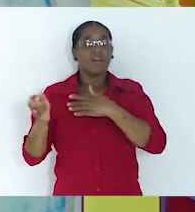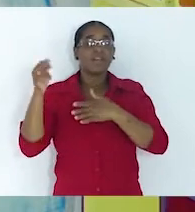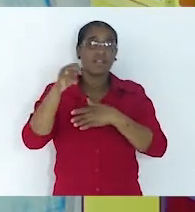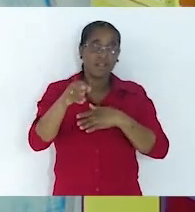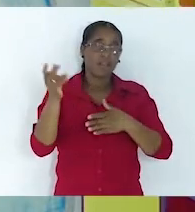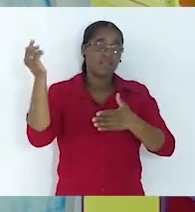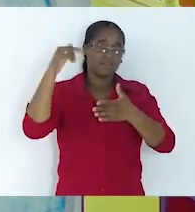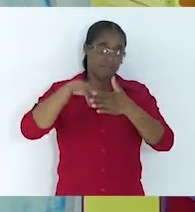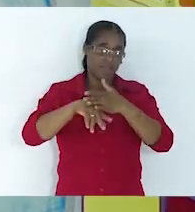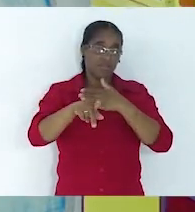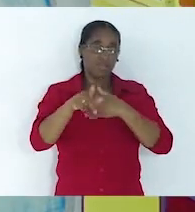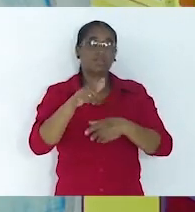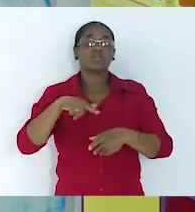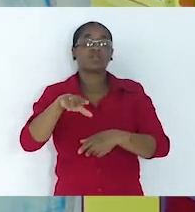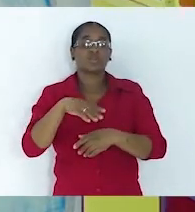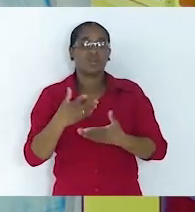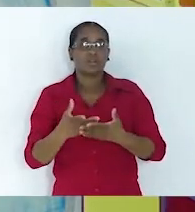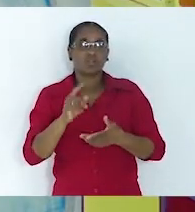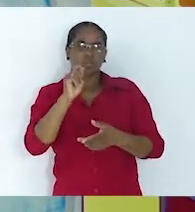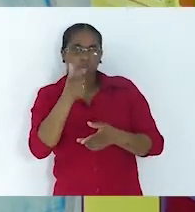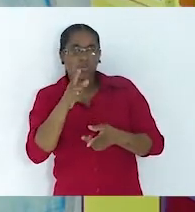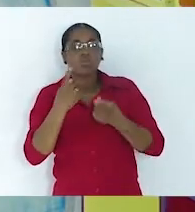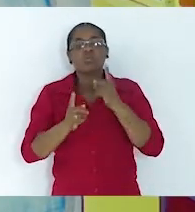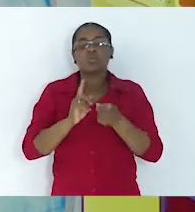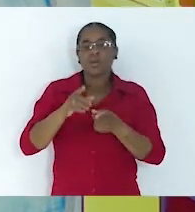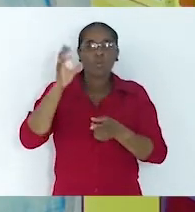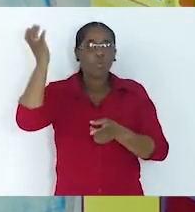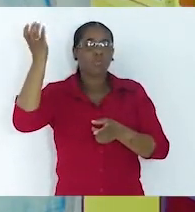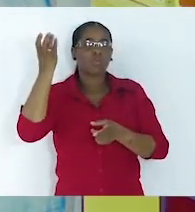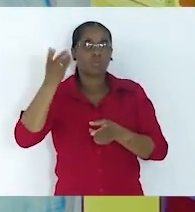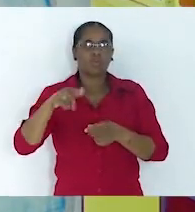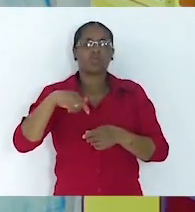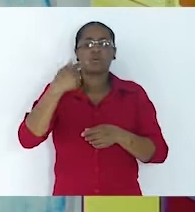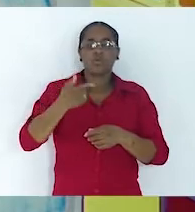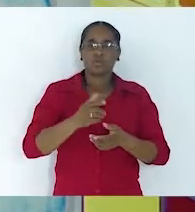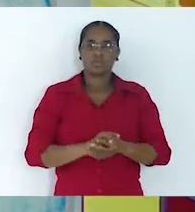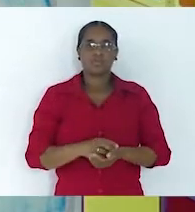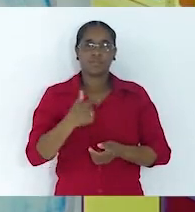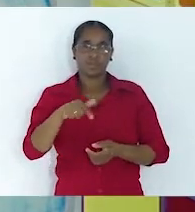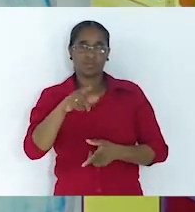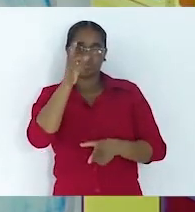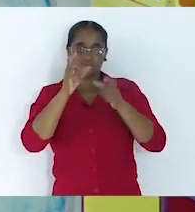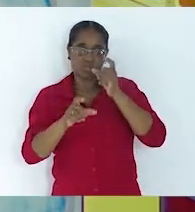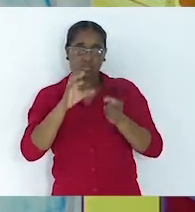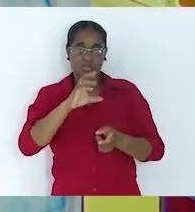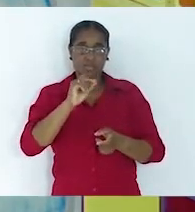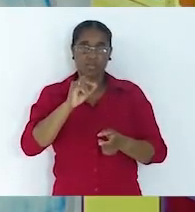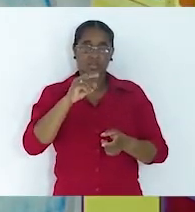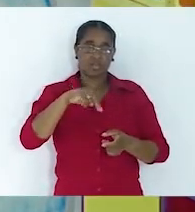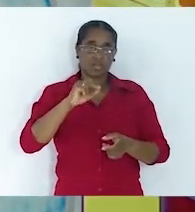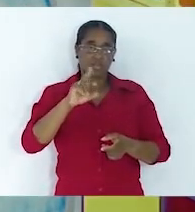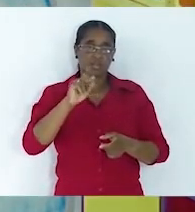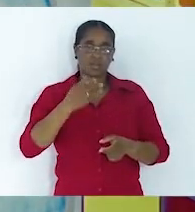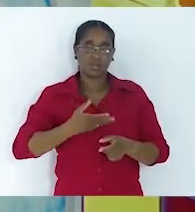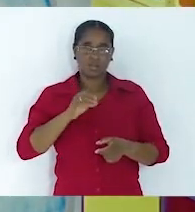ou nesses lugares um pouco daquilo que é a cultura. Uma outra categoria, temos o narrador. É um elemento criado pelo